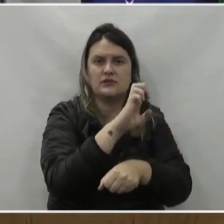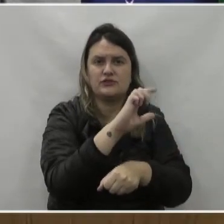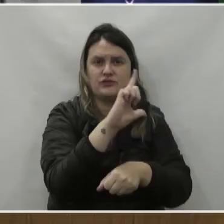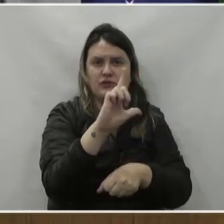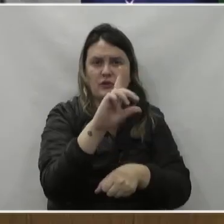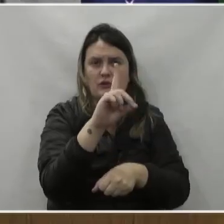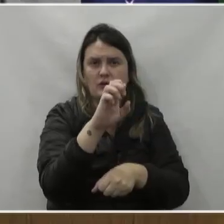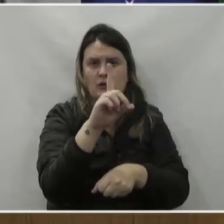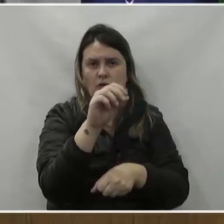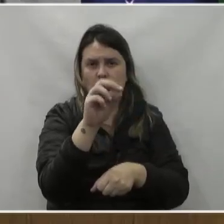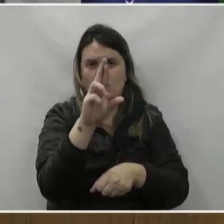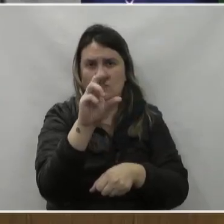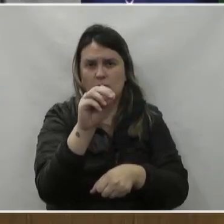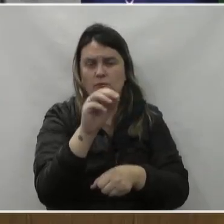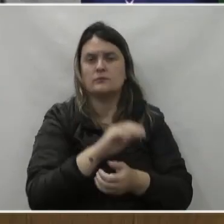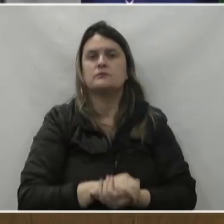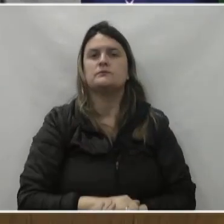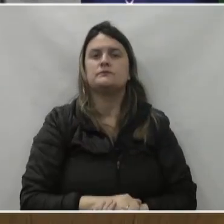bairro Rossio,